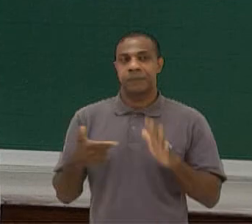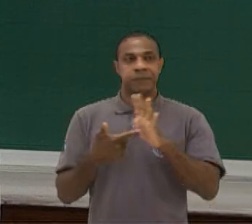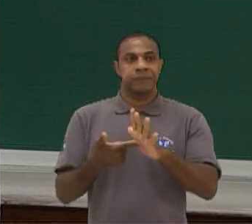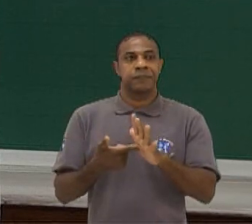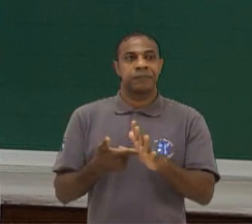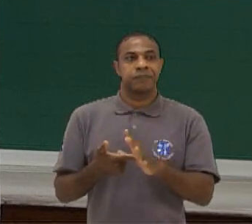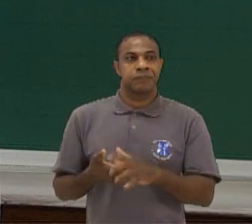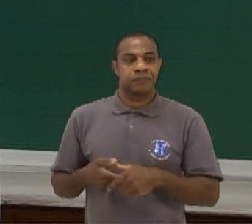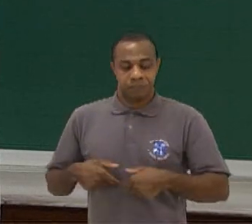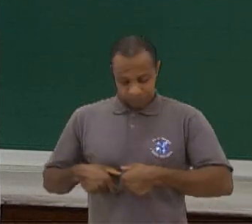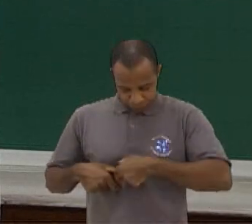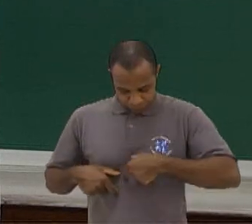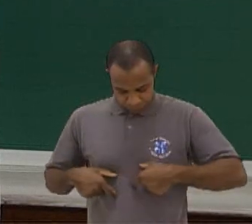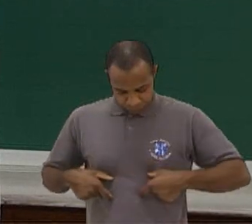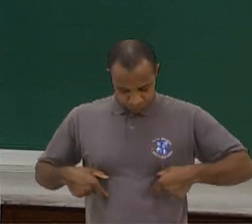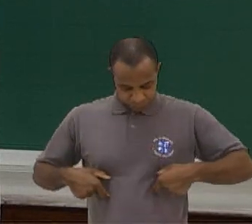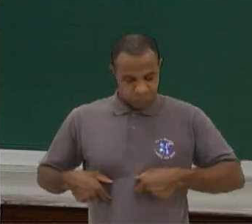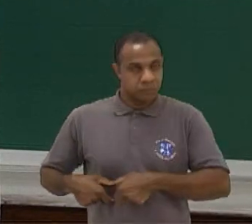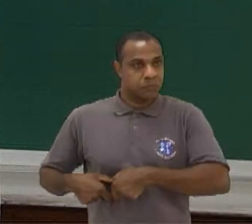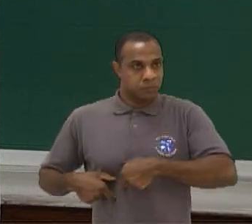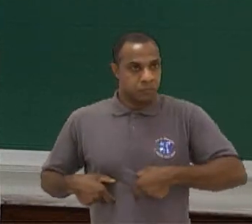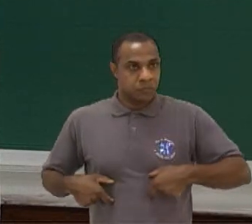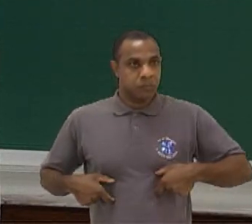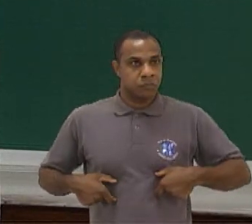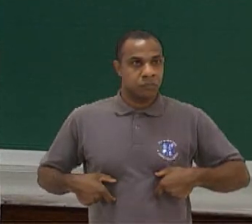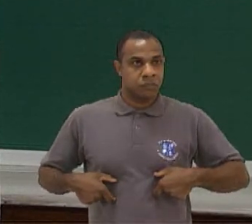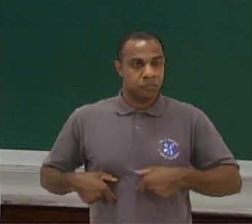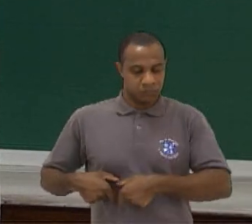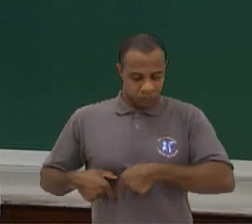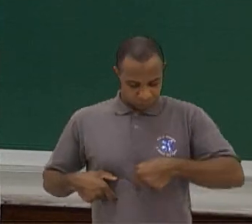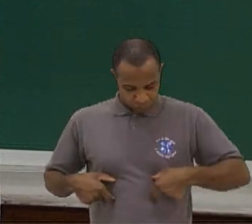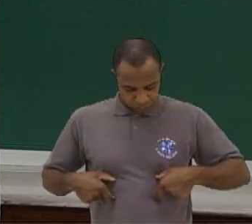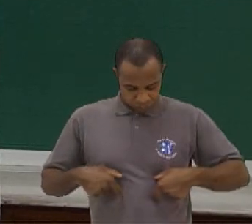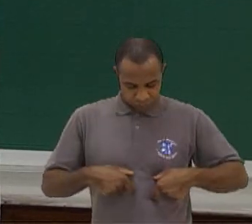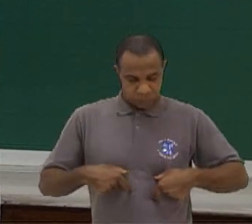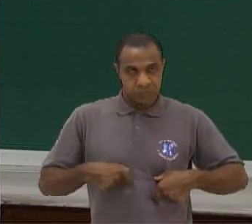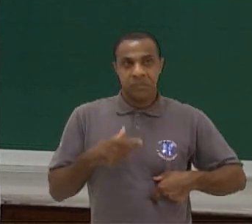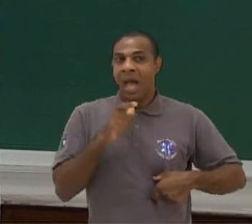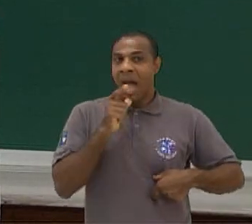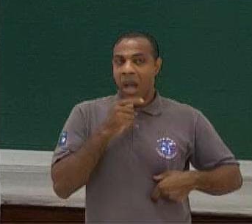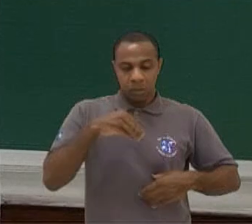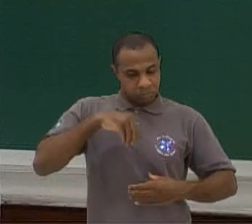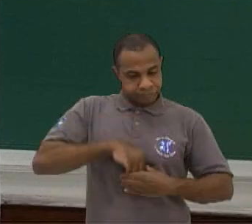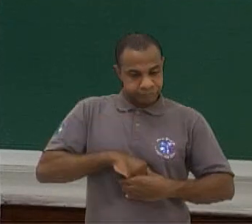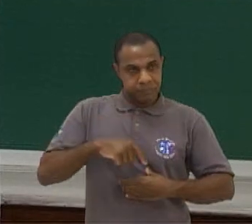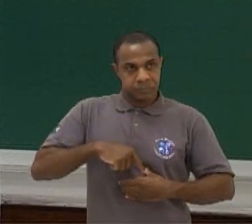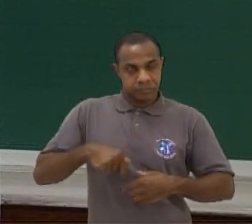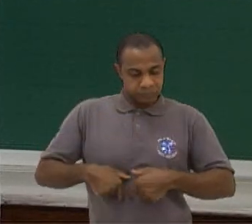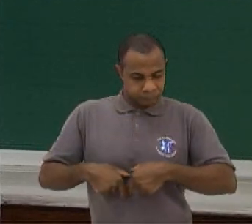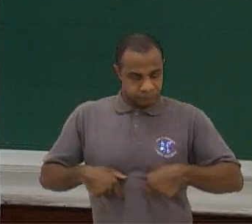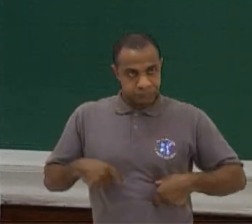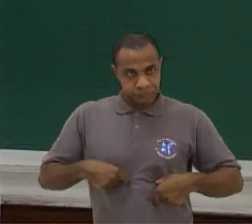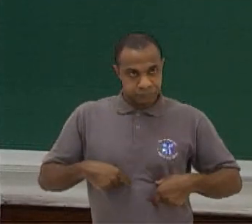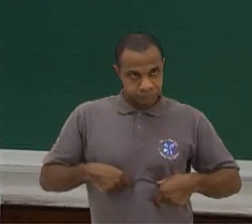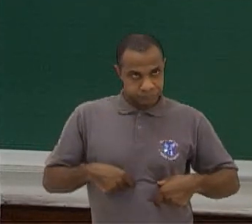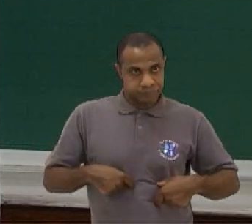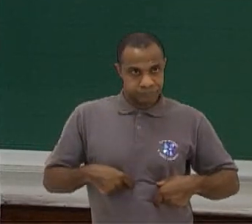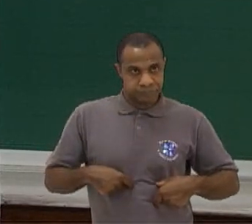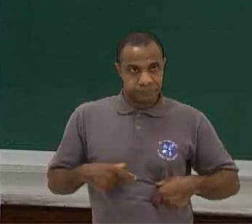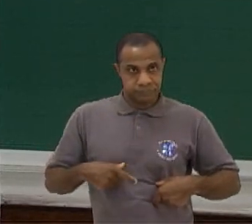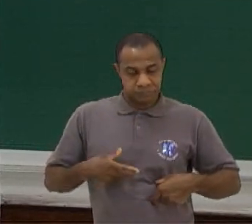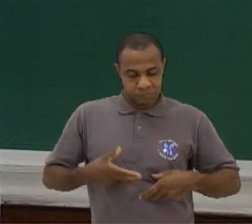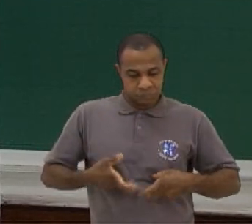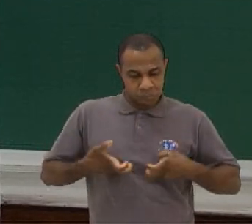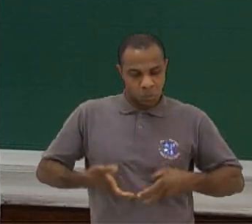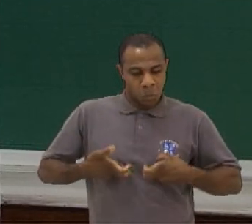o cólon. Tá? Lembrando que o intestino ele vai ser responsável pela absorção de água, tá? Já que a parte dos 90% dos nutrientes já foram